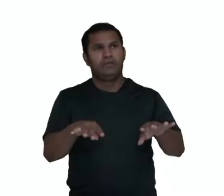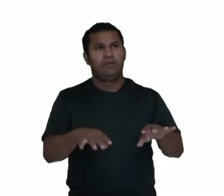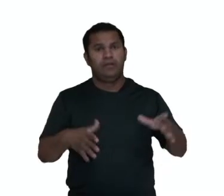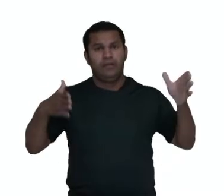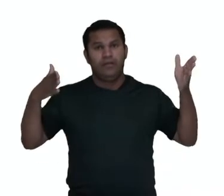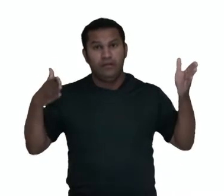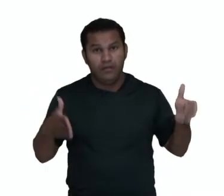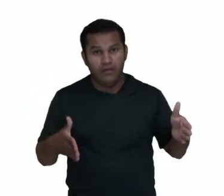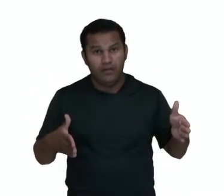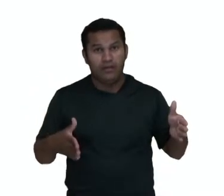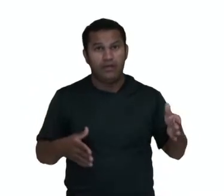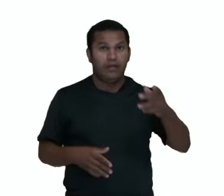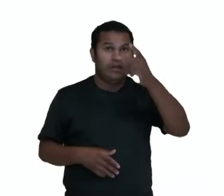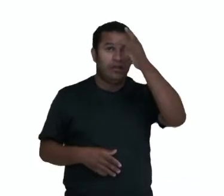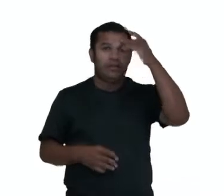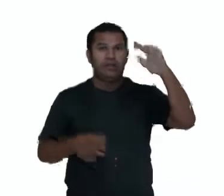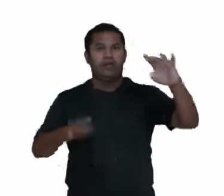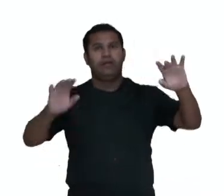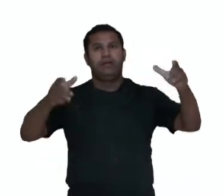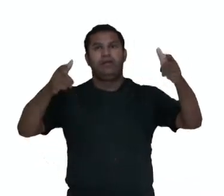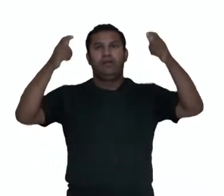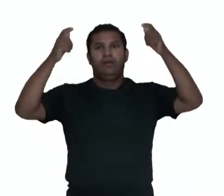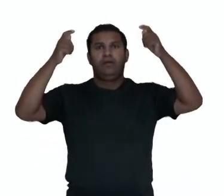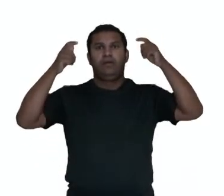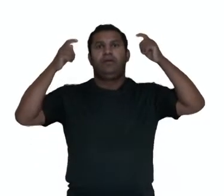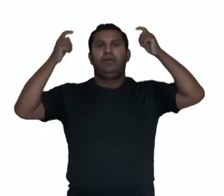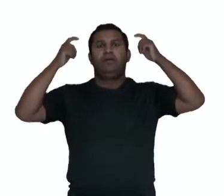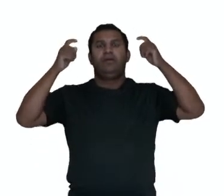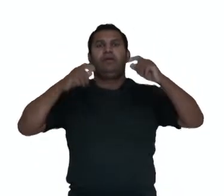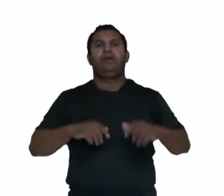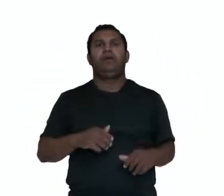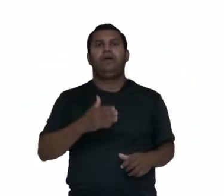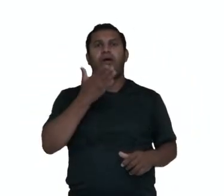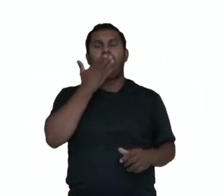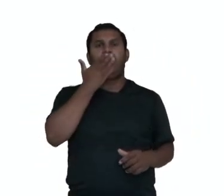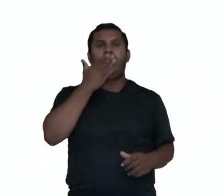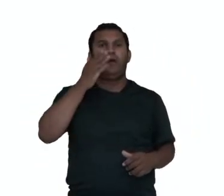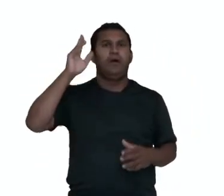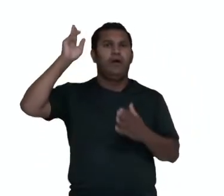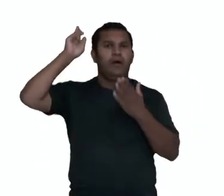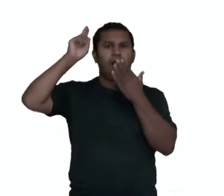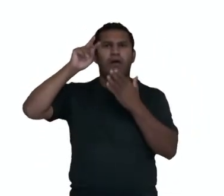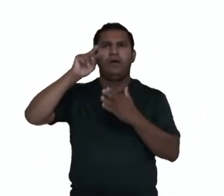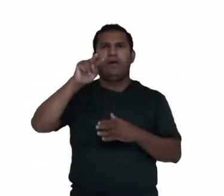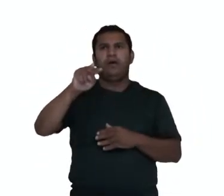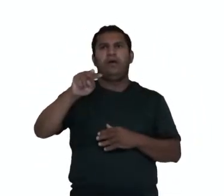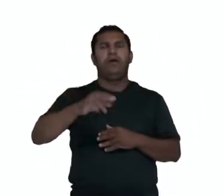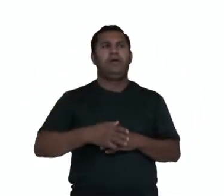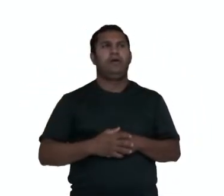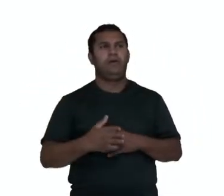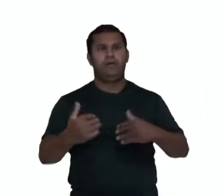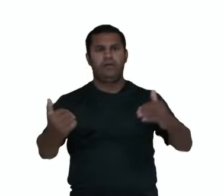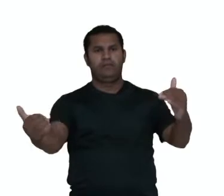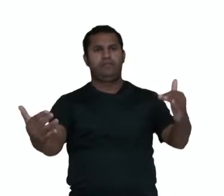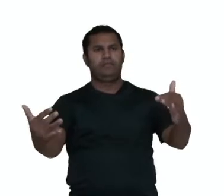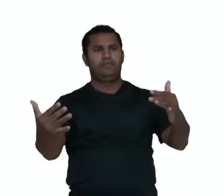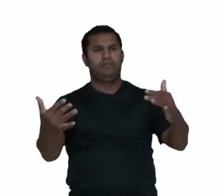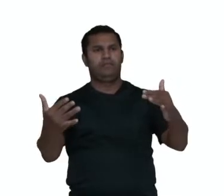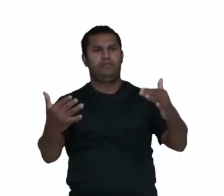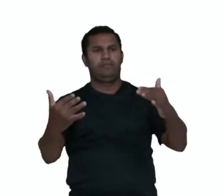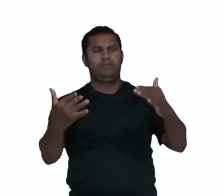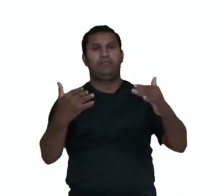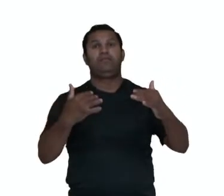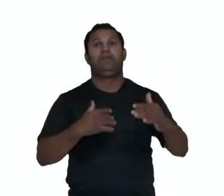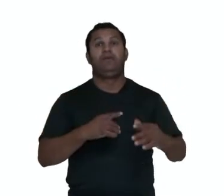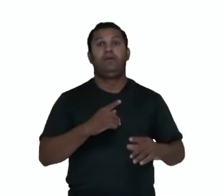início, com, né, desse contato com o Império Azteca, Cortés percebeu como os aztecas oprimiam e exploravam os povos